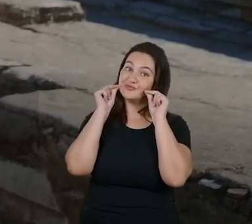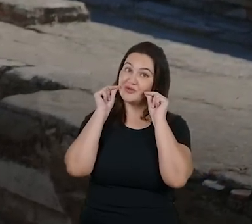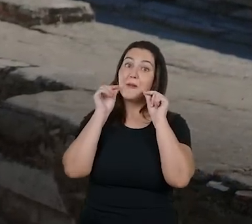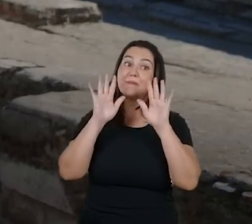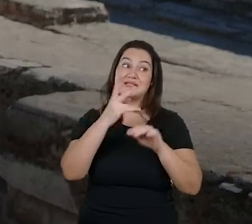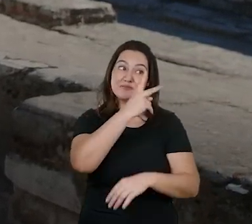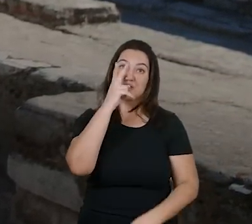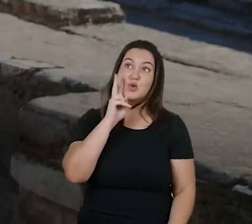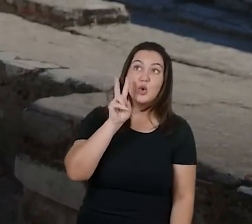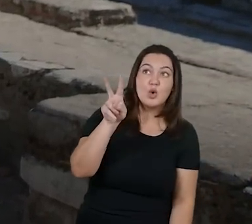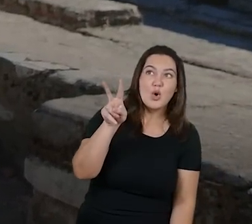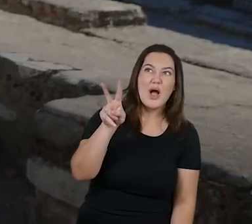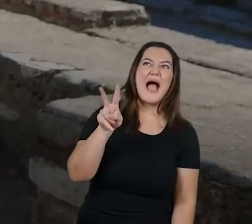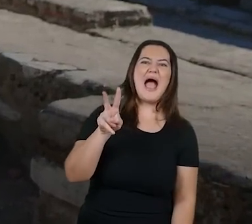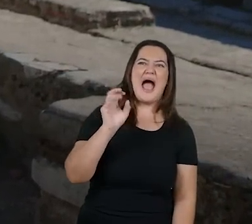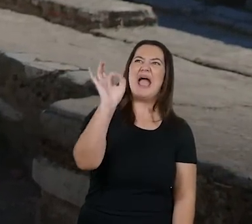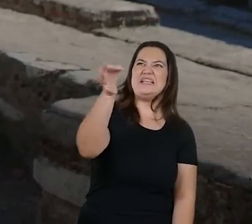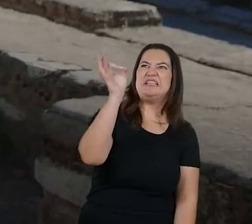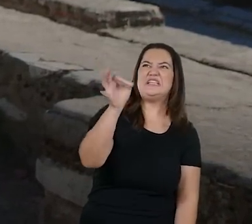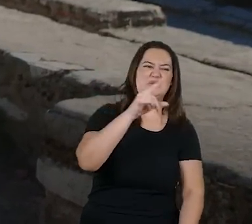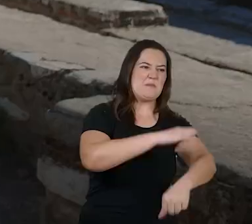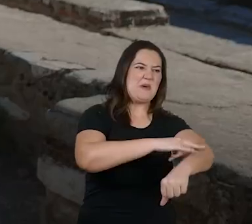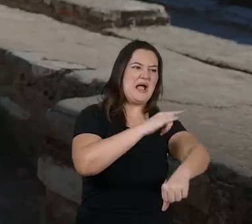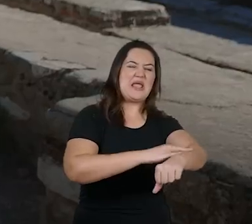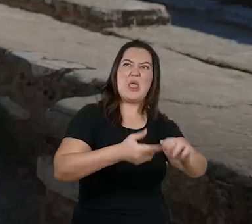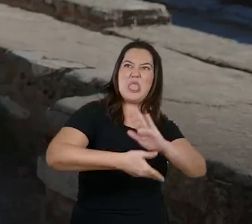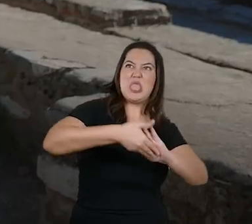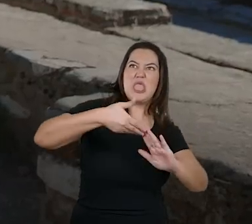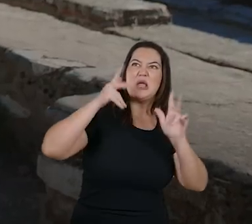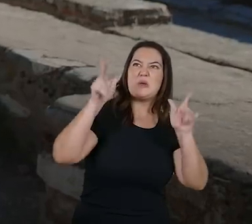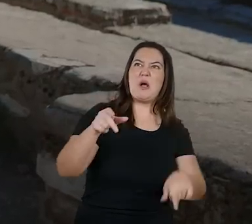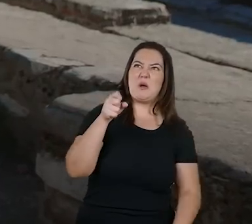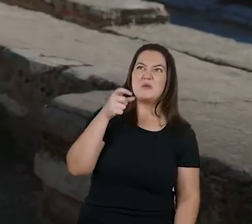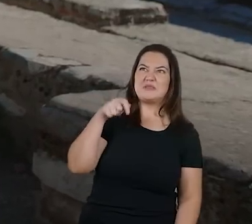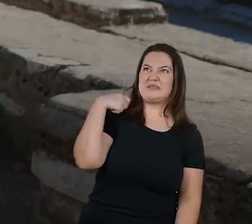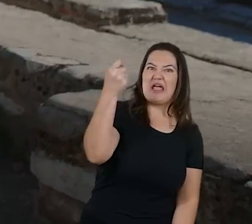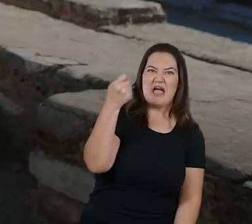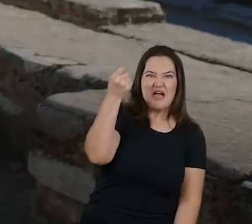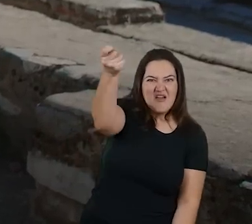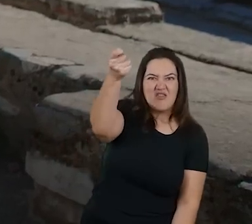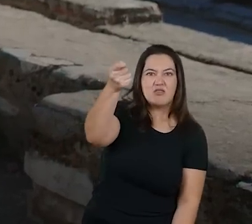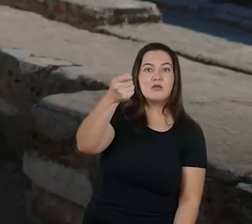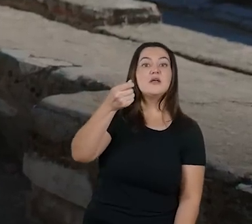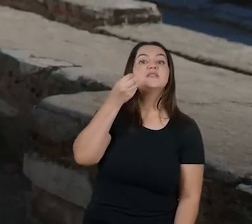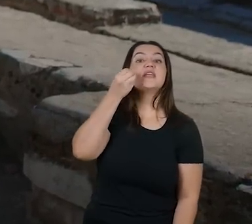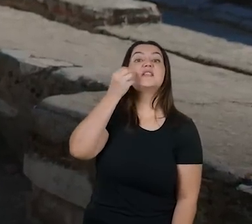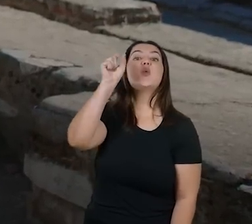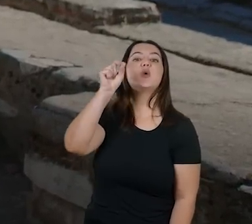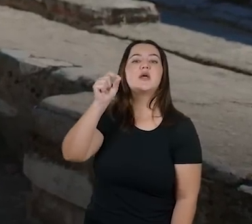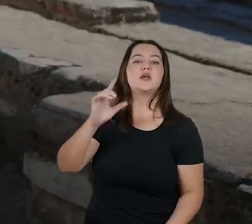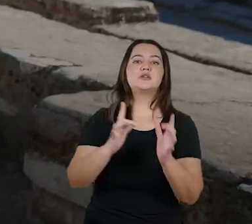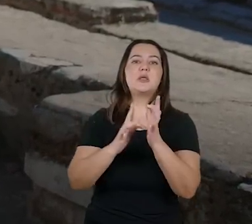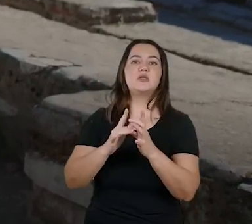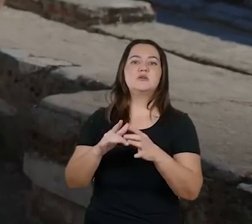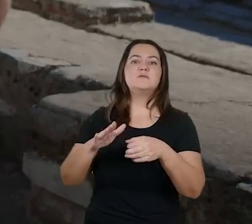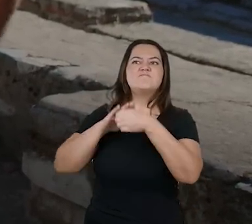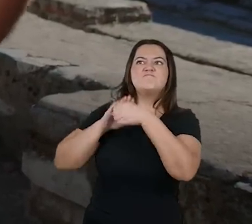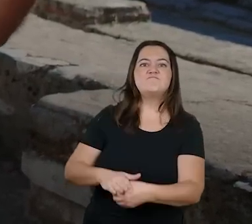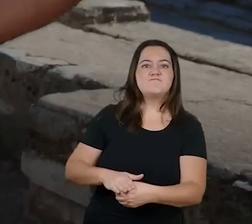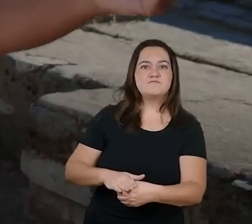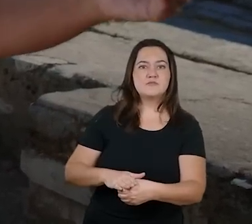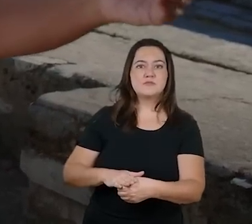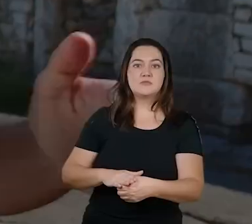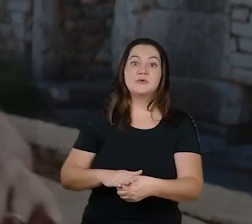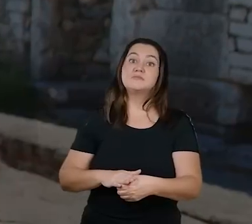a humilhação daquele condenado. Ainda que a sua intenção possa, hipoteticamente, ter